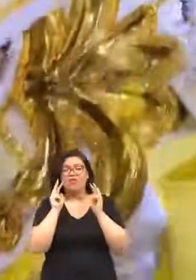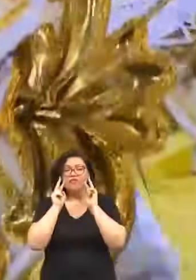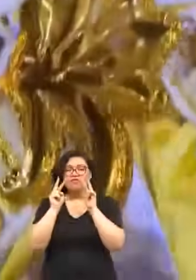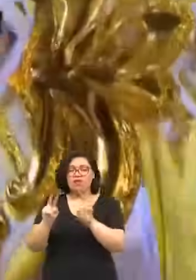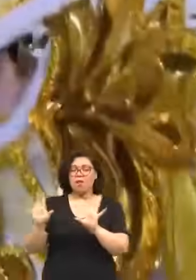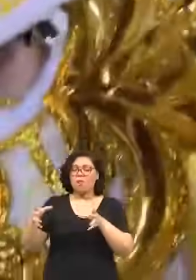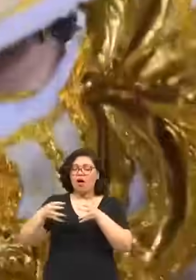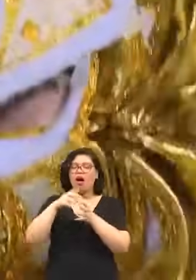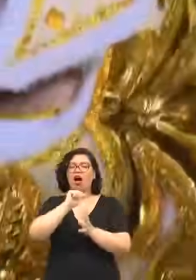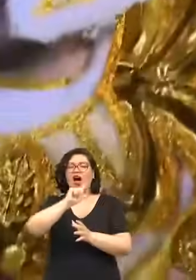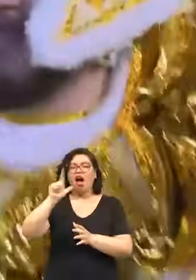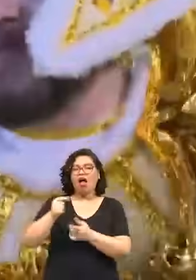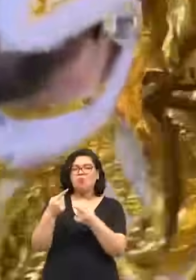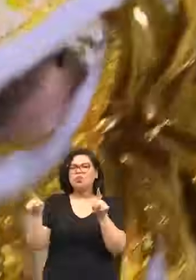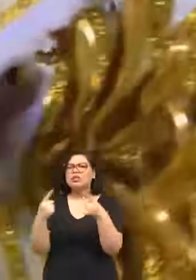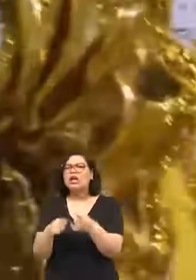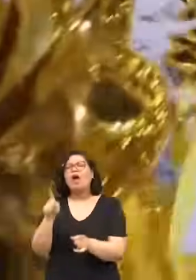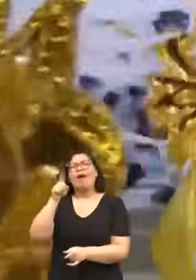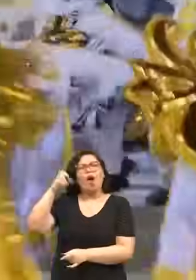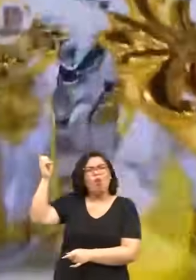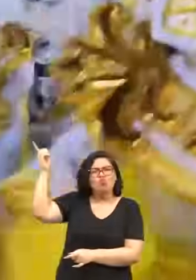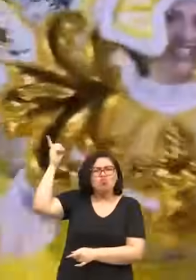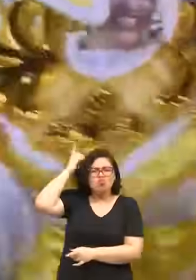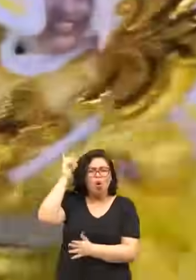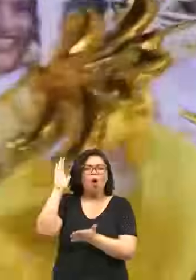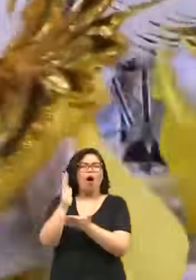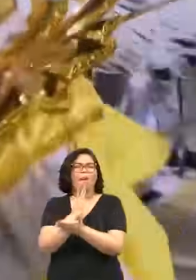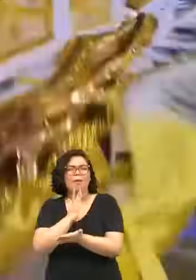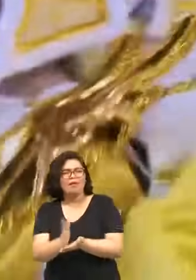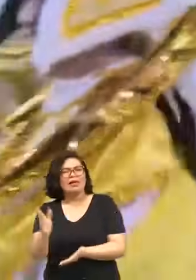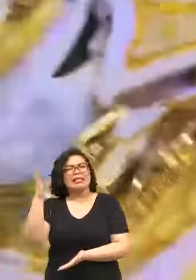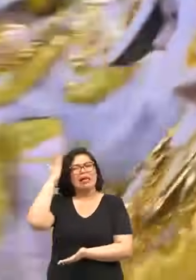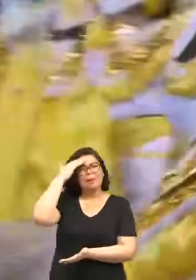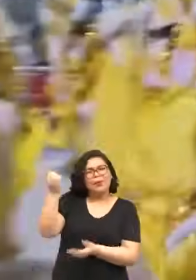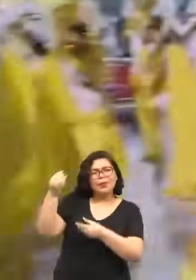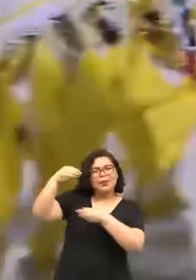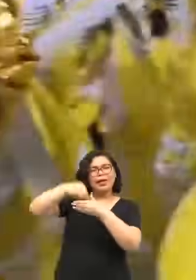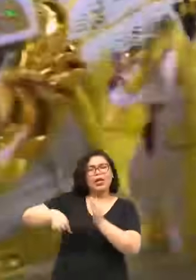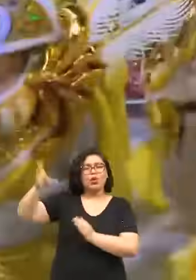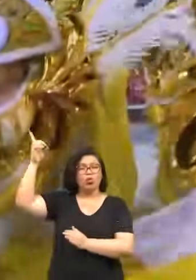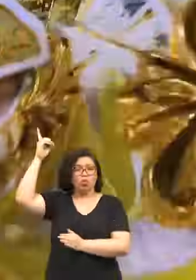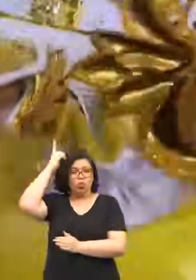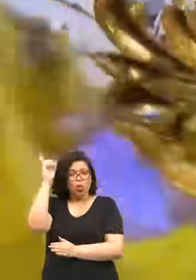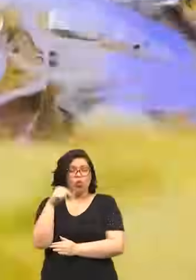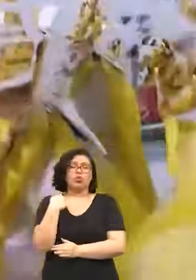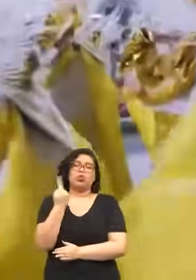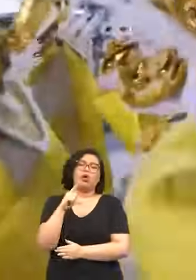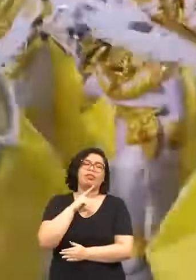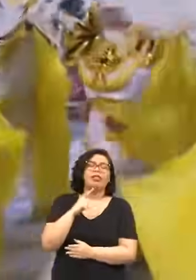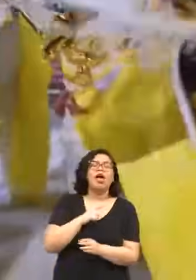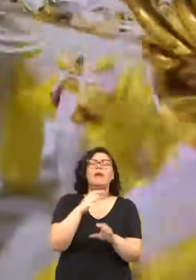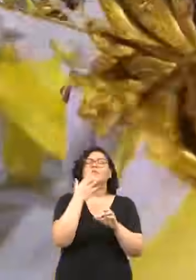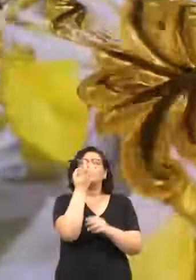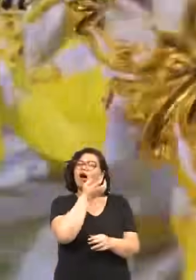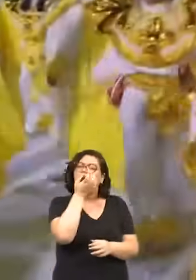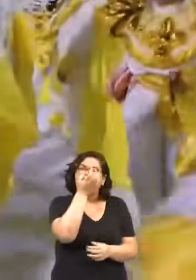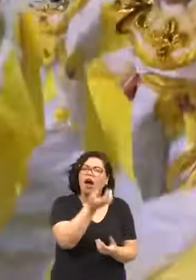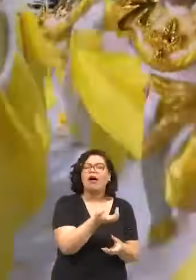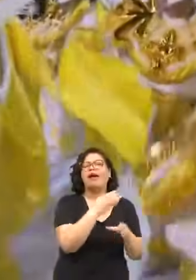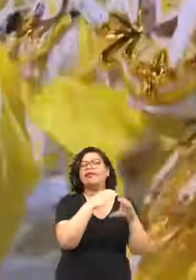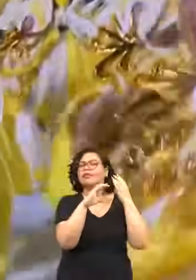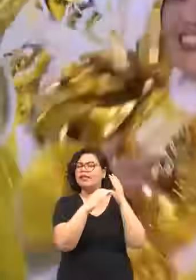Chegamos à parte do dom, né? Às vezes a sabedoria também está ali dentro dos dons que temos. O dom de cantar, o dom